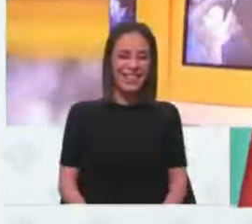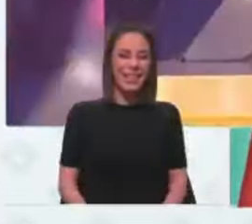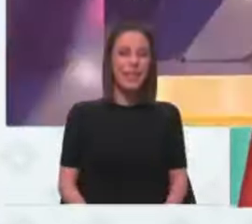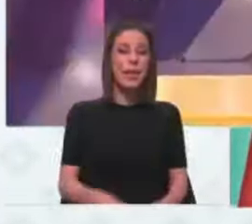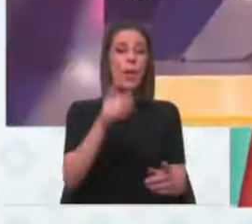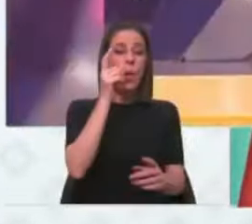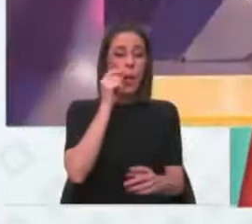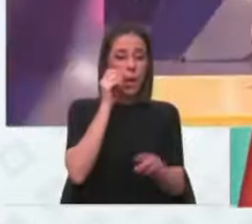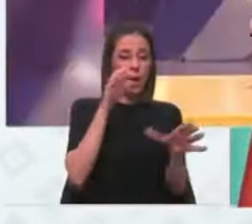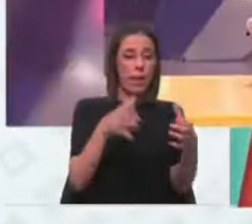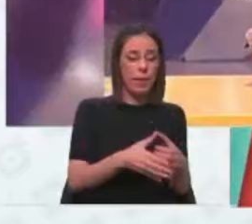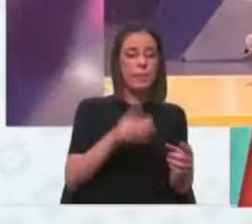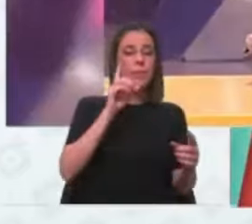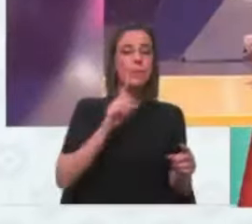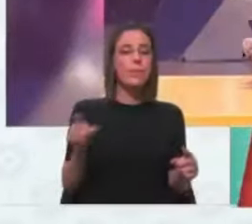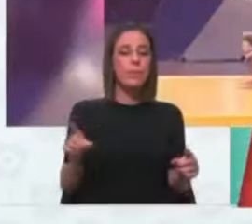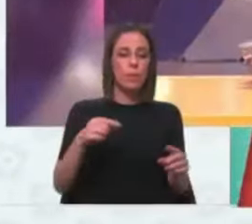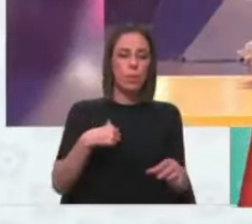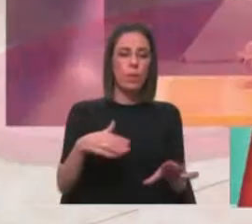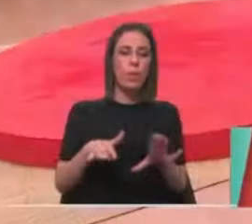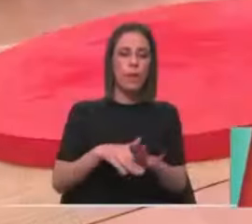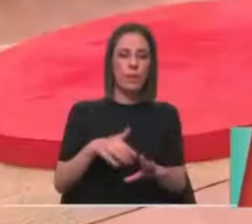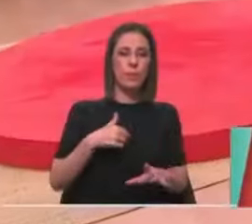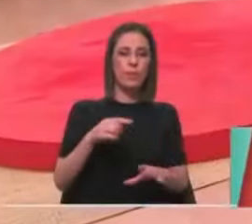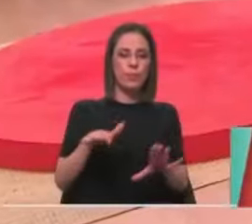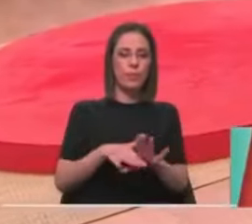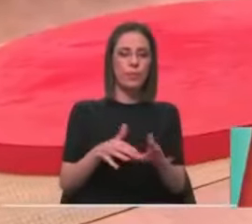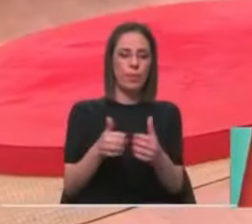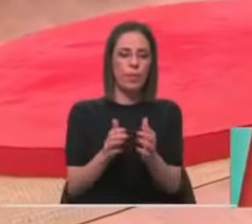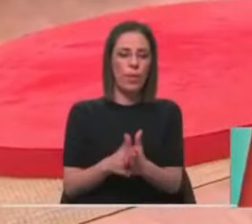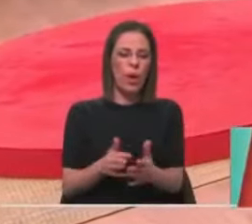Era rapazes contra as raparigas.